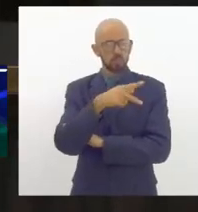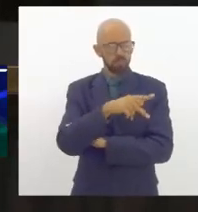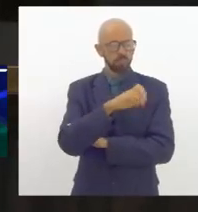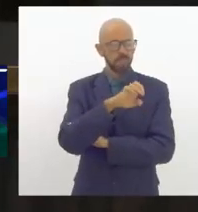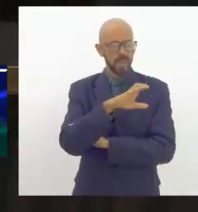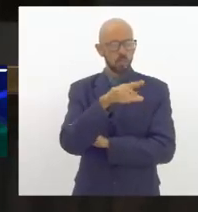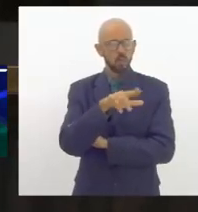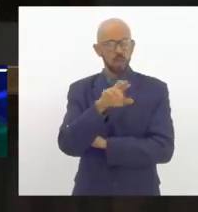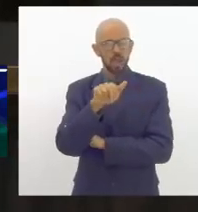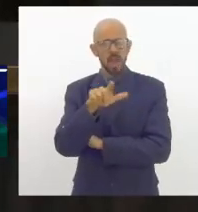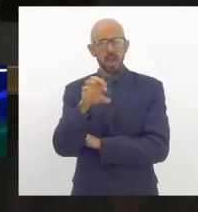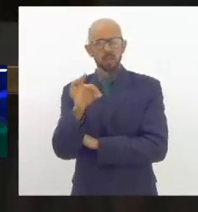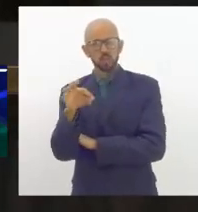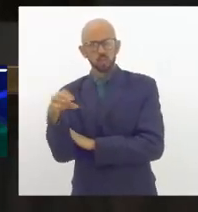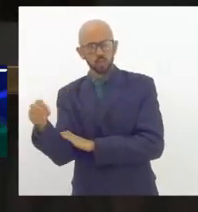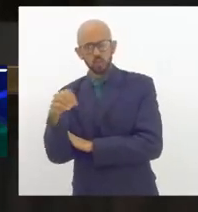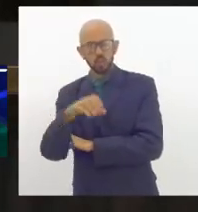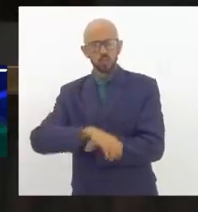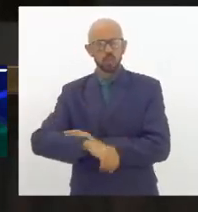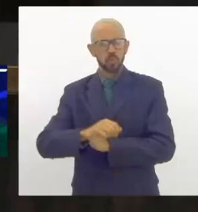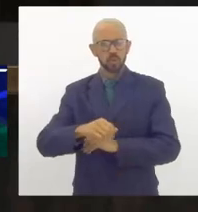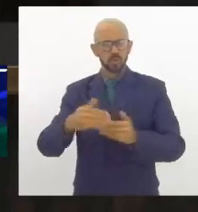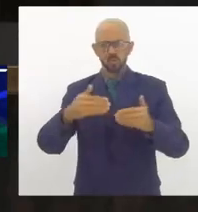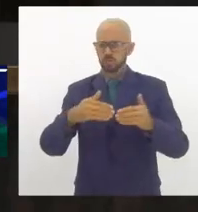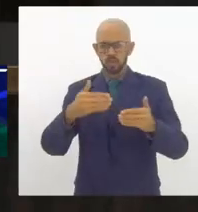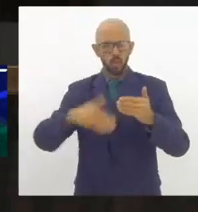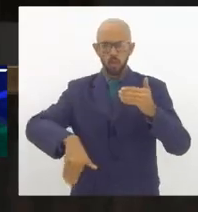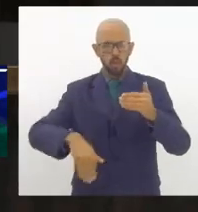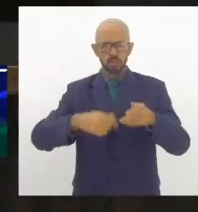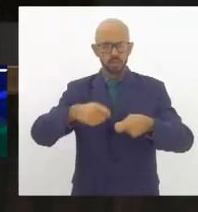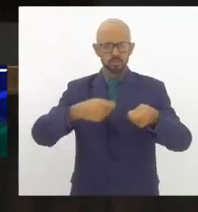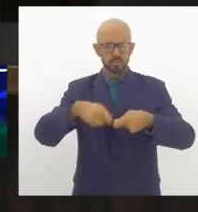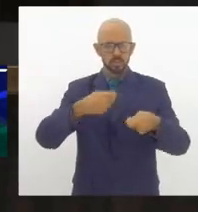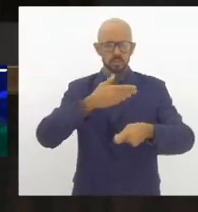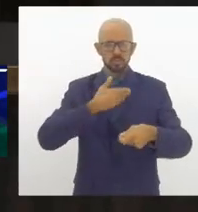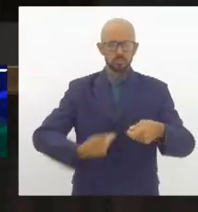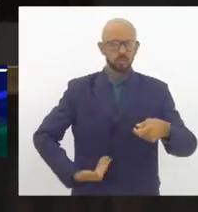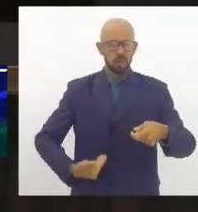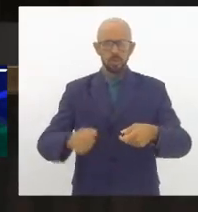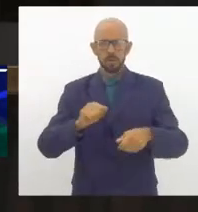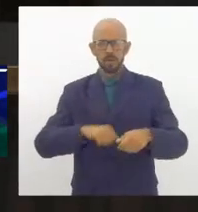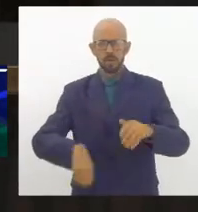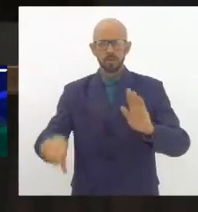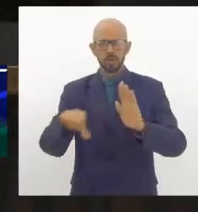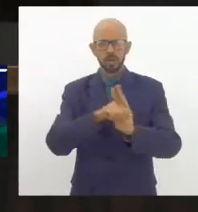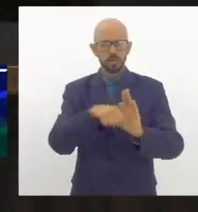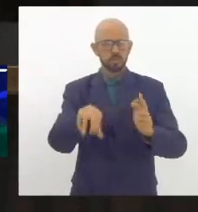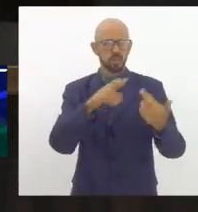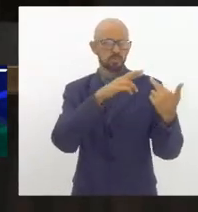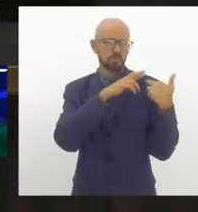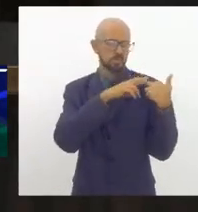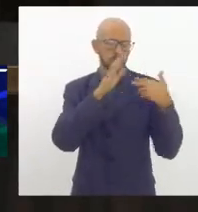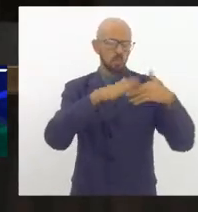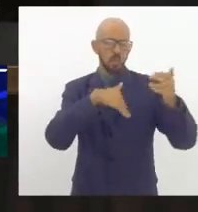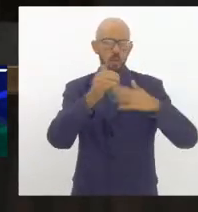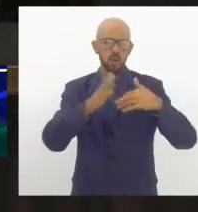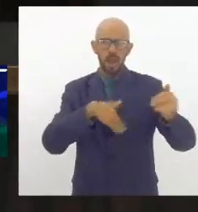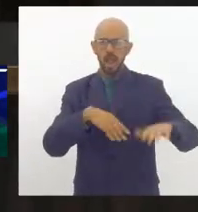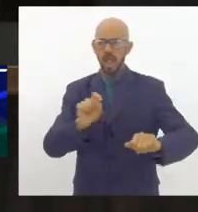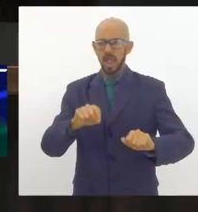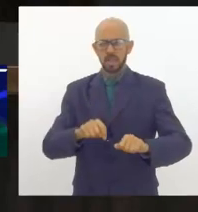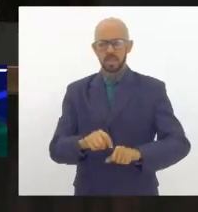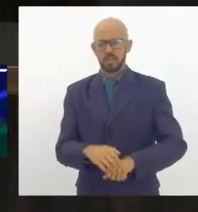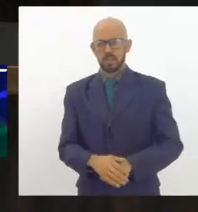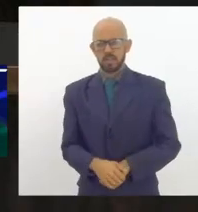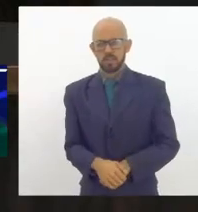violação aos princípios da administração pública de de um crime de responsabilidade que assinala o nome que quiser mas